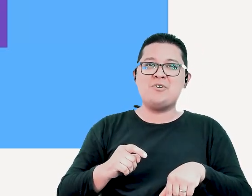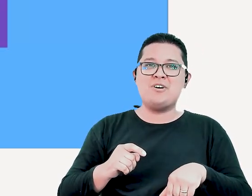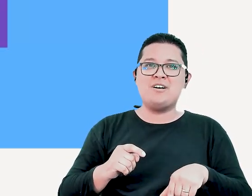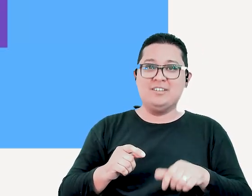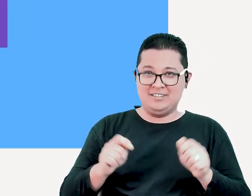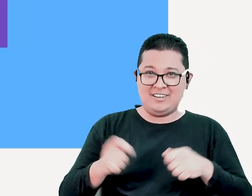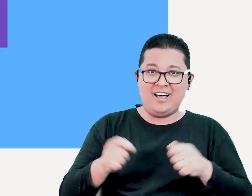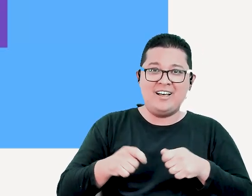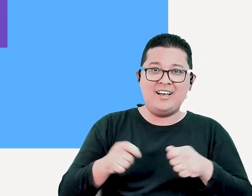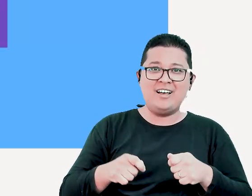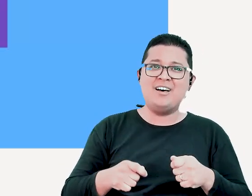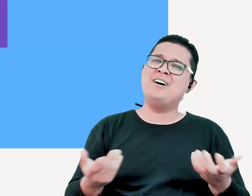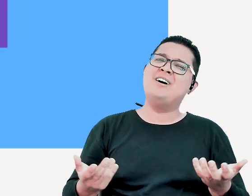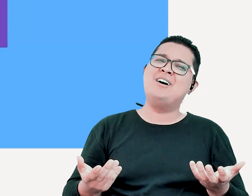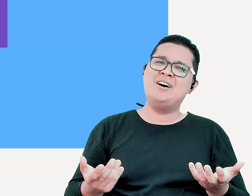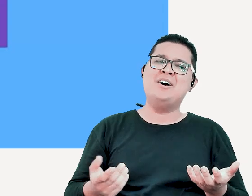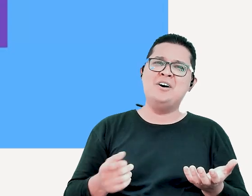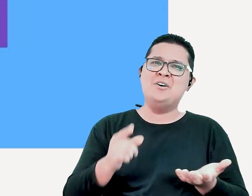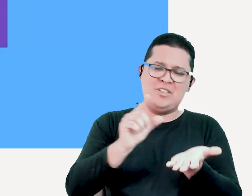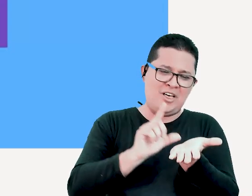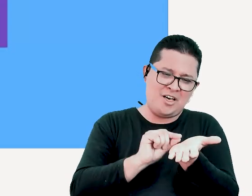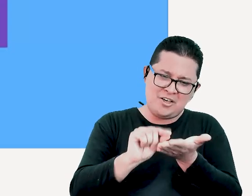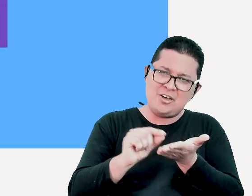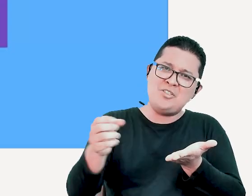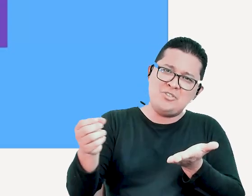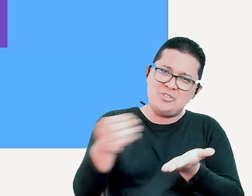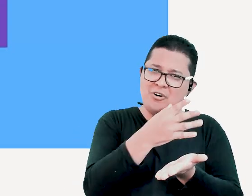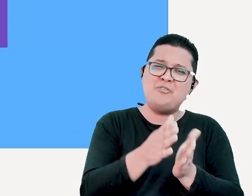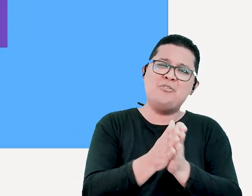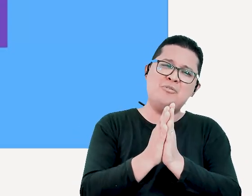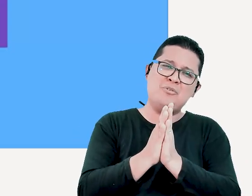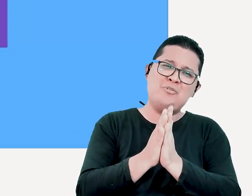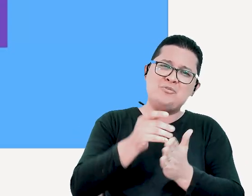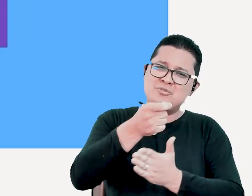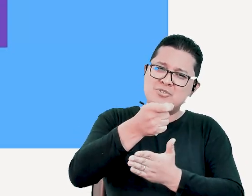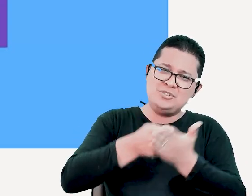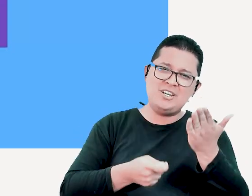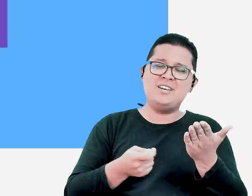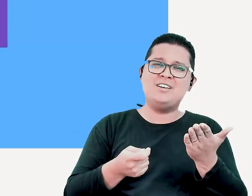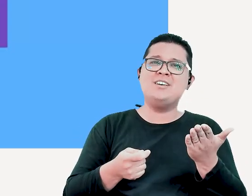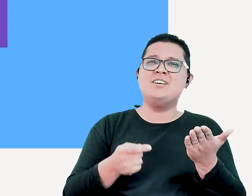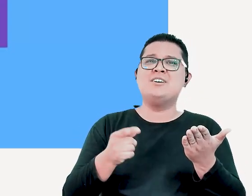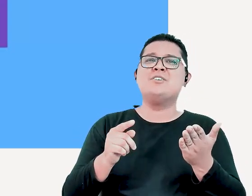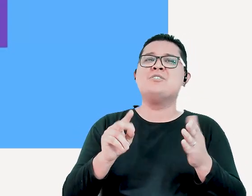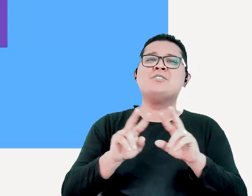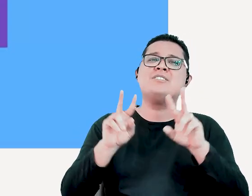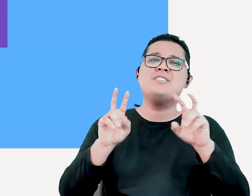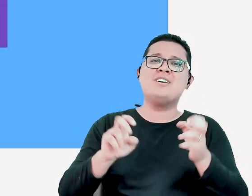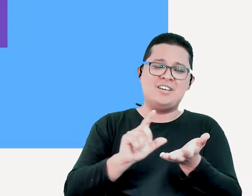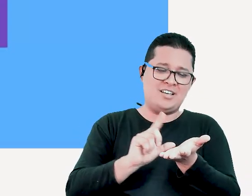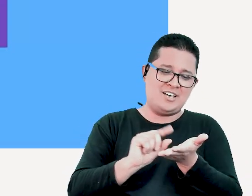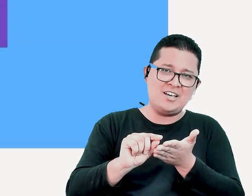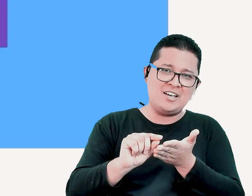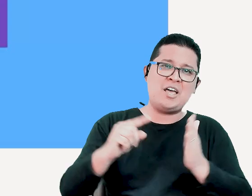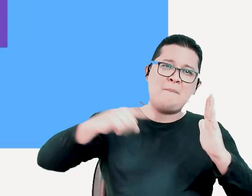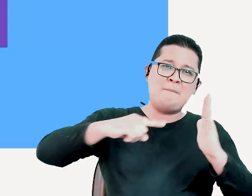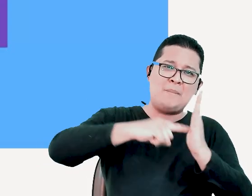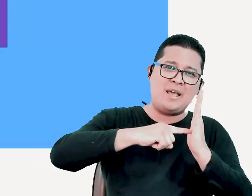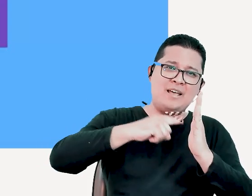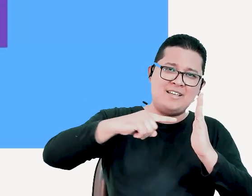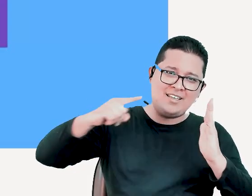novos artigos, inclusive um artigo de métricas em Content Ops. Olha que maravilha. Fica aí o convite.